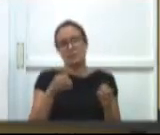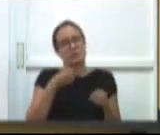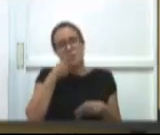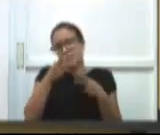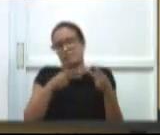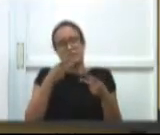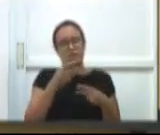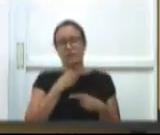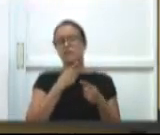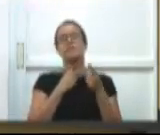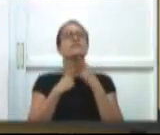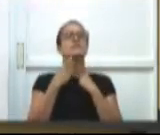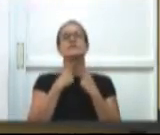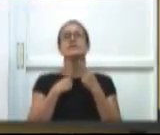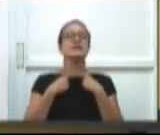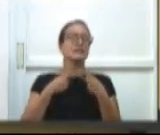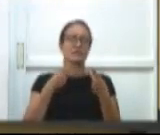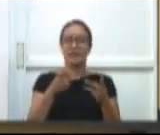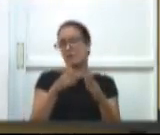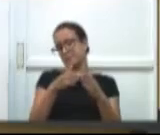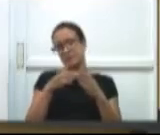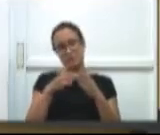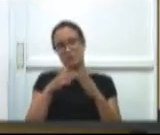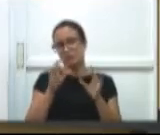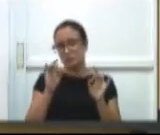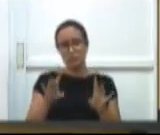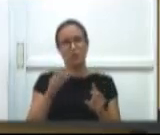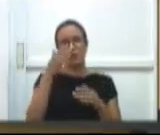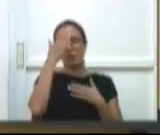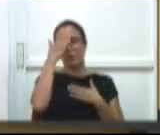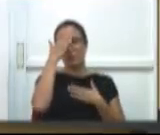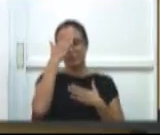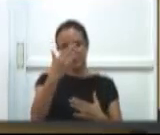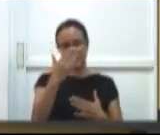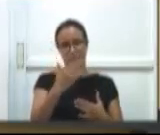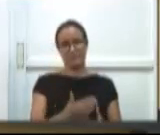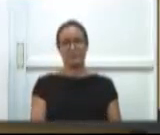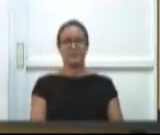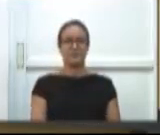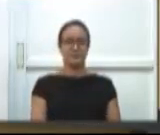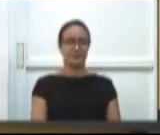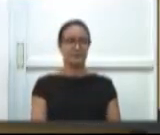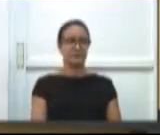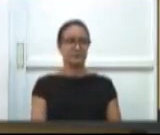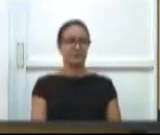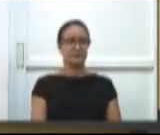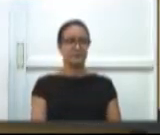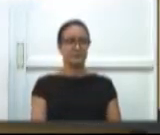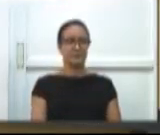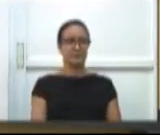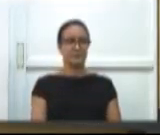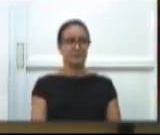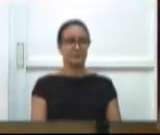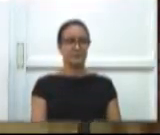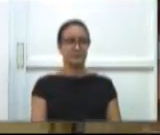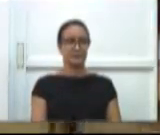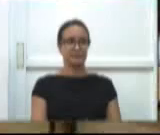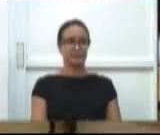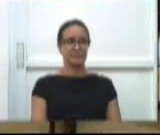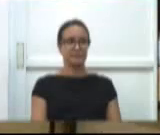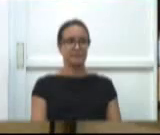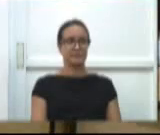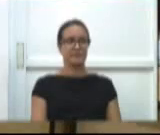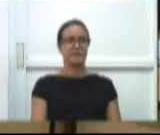pedir a palavra aqui, que é só agradecimento. Meu muito obrigado. Peço